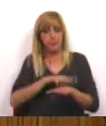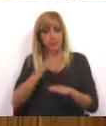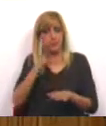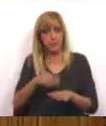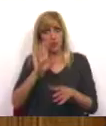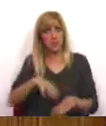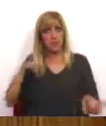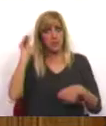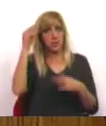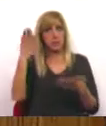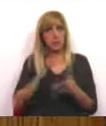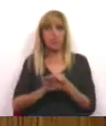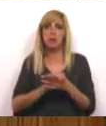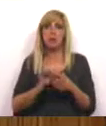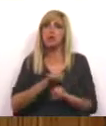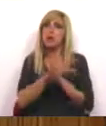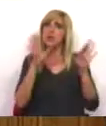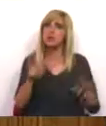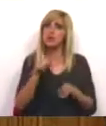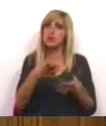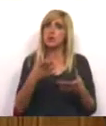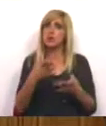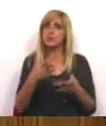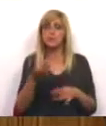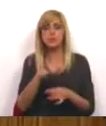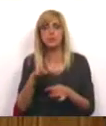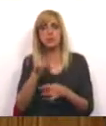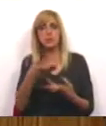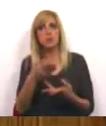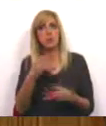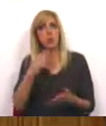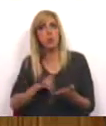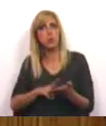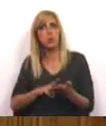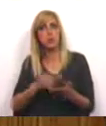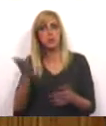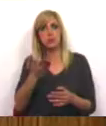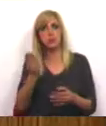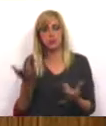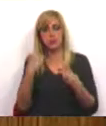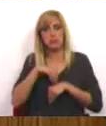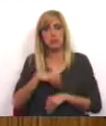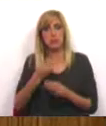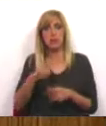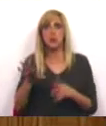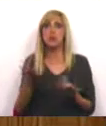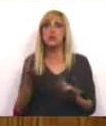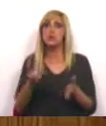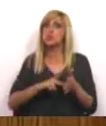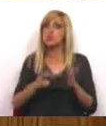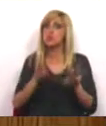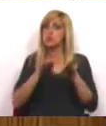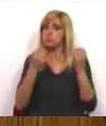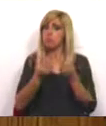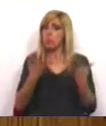Assembleia da República uma clarificação da situação com o reconhecimento dos direitos adquiridos dos engenheiros civis com